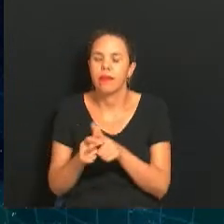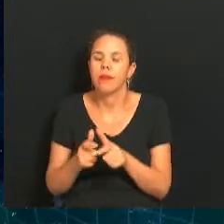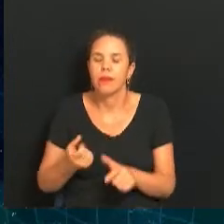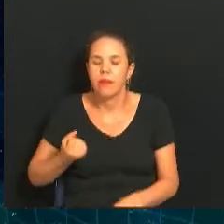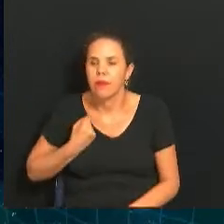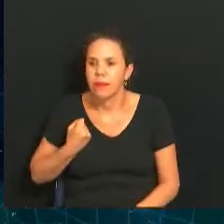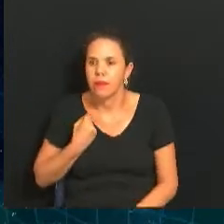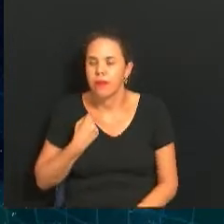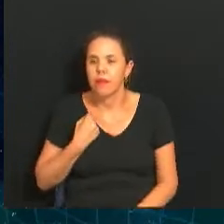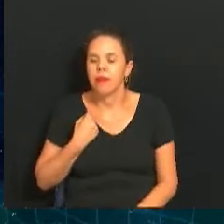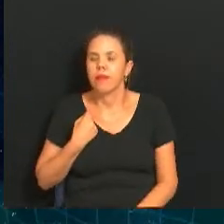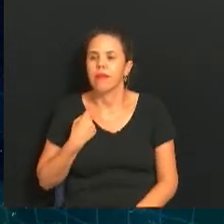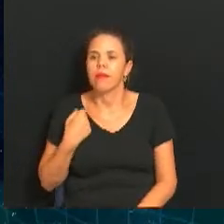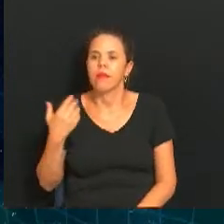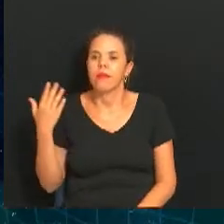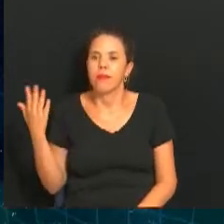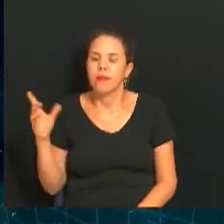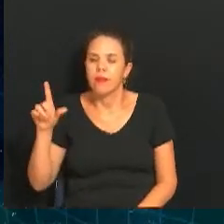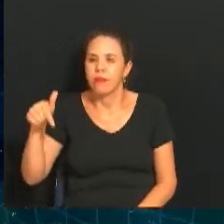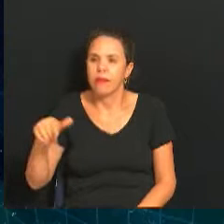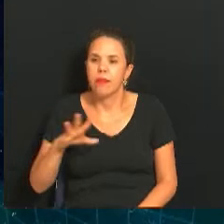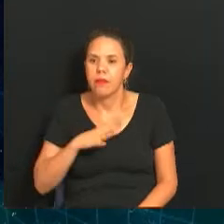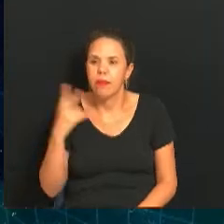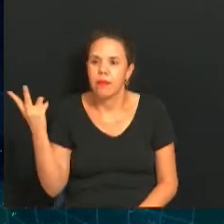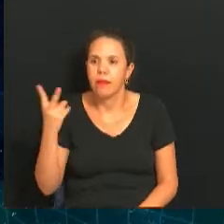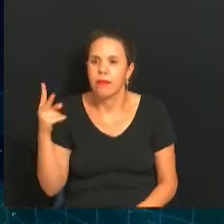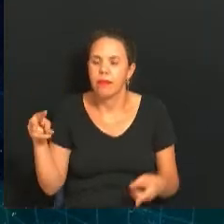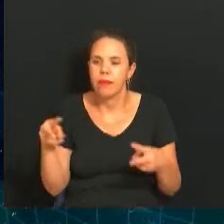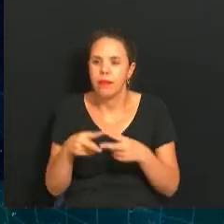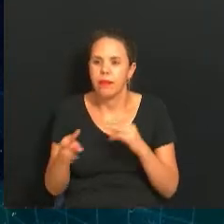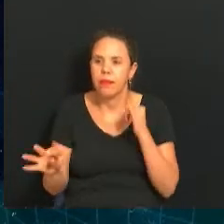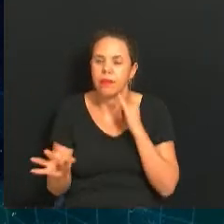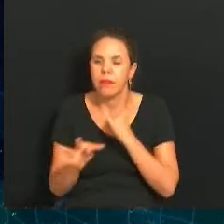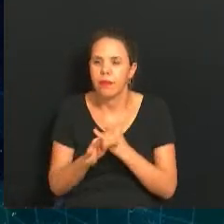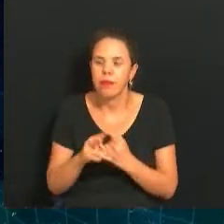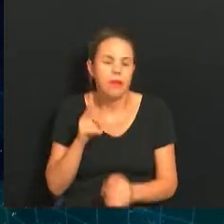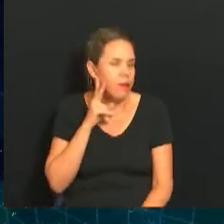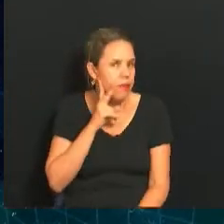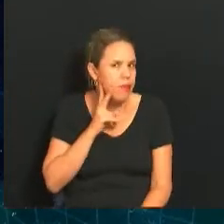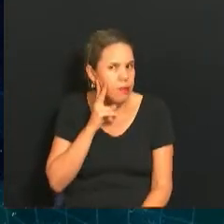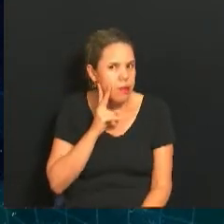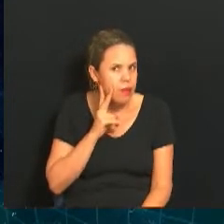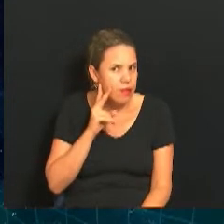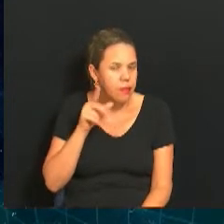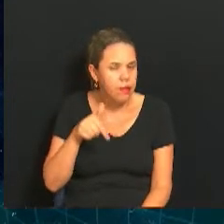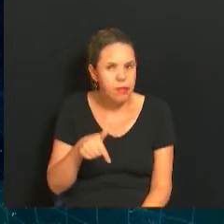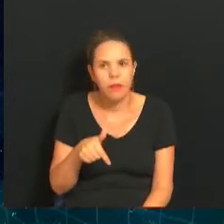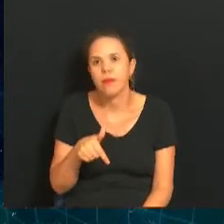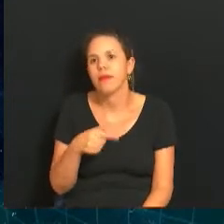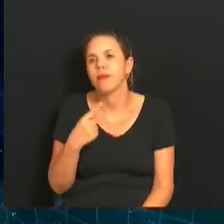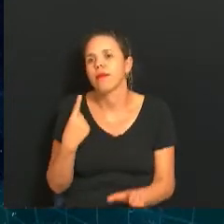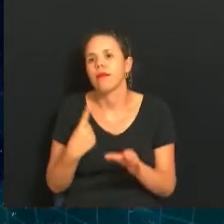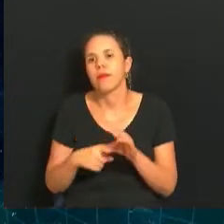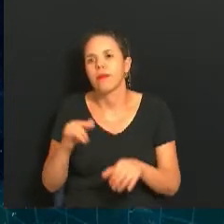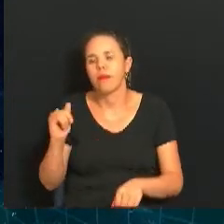da RMC. Na sequência aparecem Valinhos, Paulínia, Itatiba, Vinhedo, depois vem